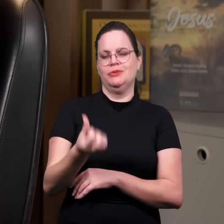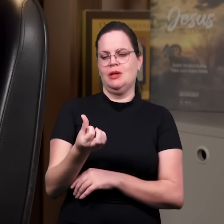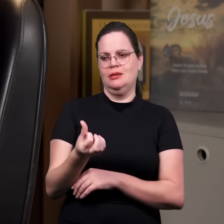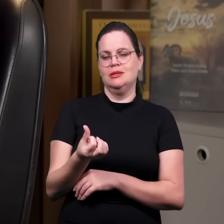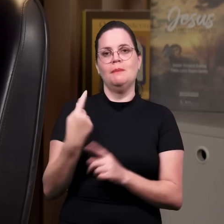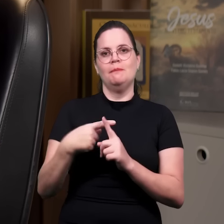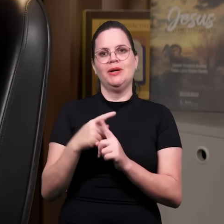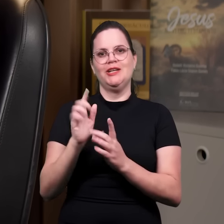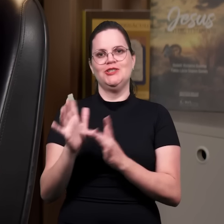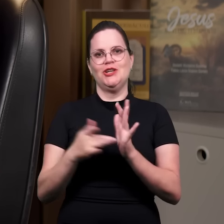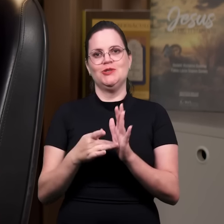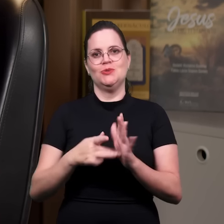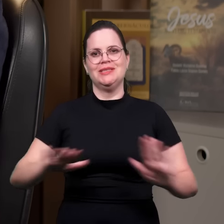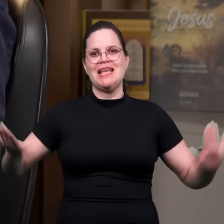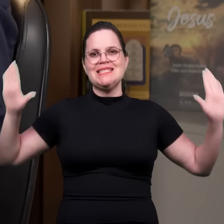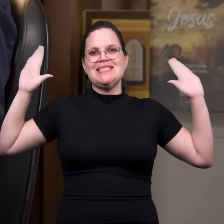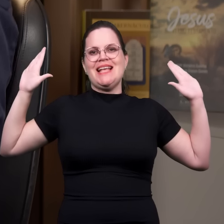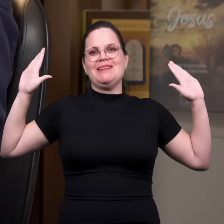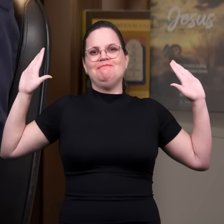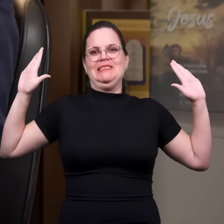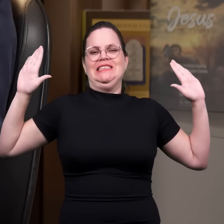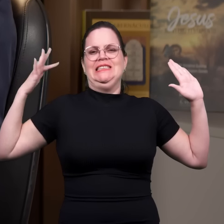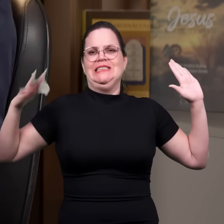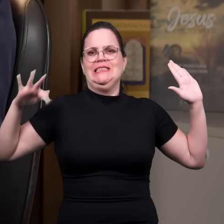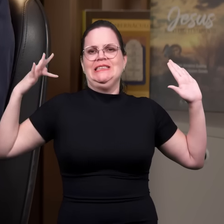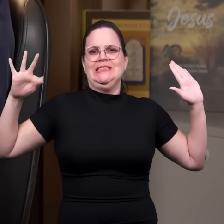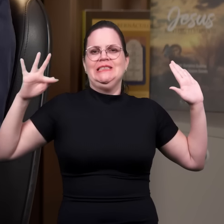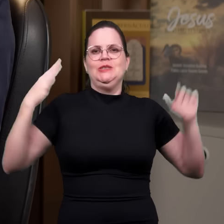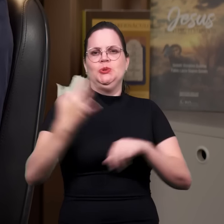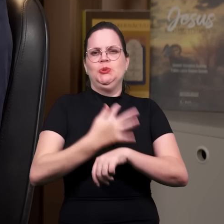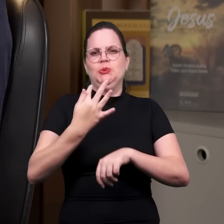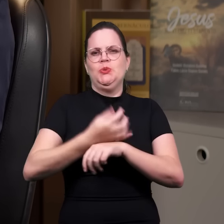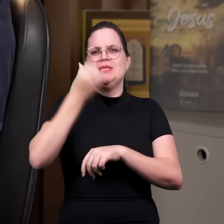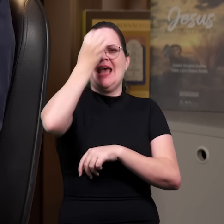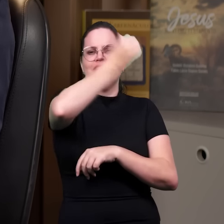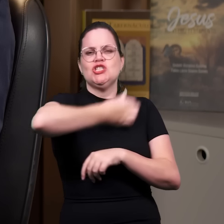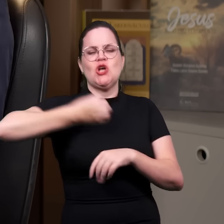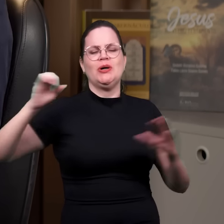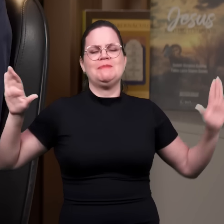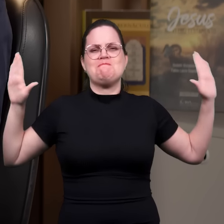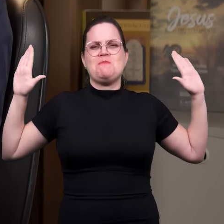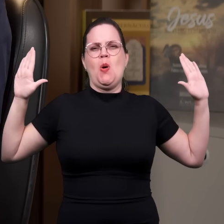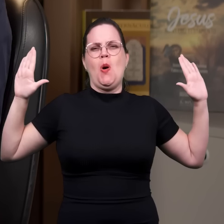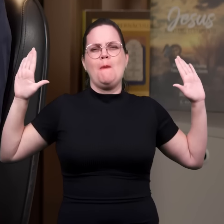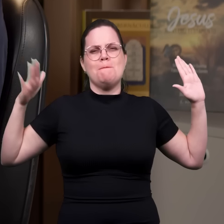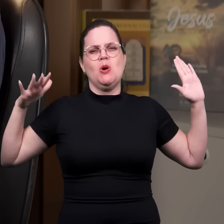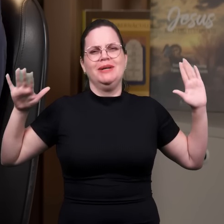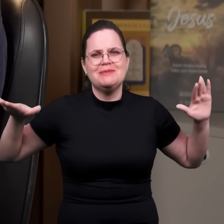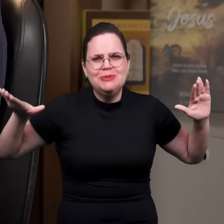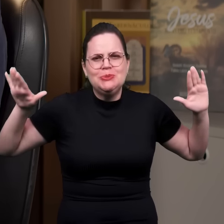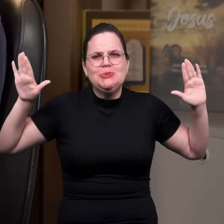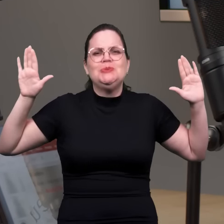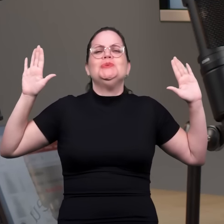homem, né? Por que Jesus se sacrificou na cruz? Por que ele passou 6 horas na cruz? Ele passou 6 horas na cruz